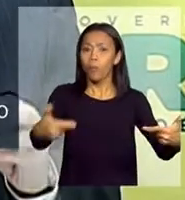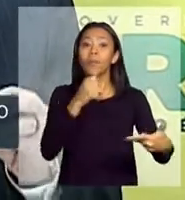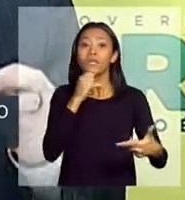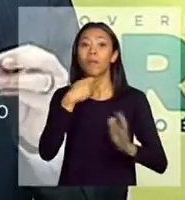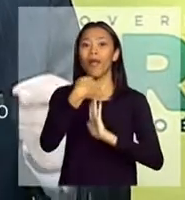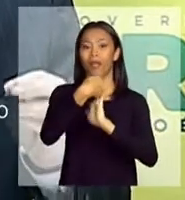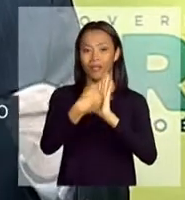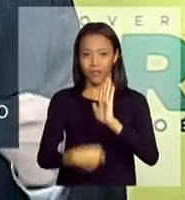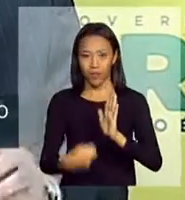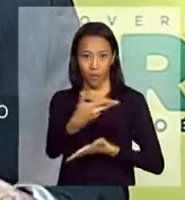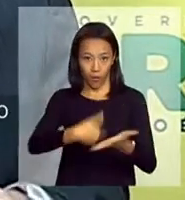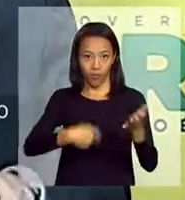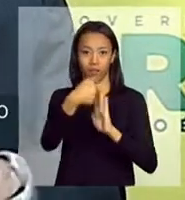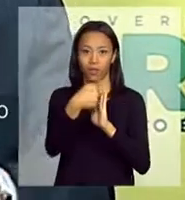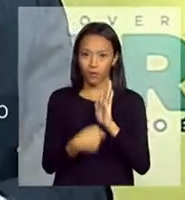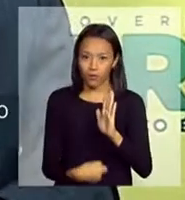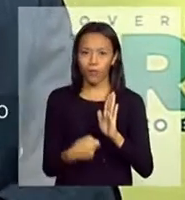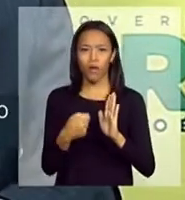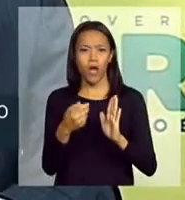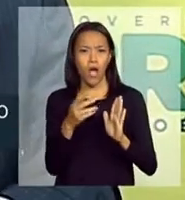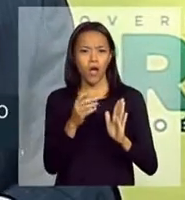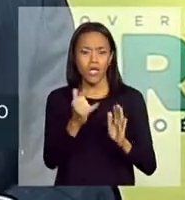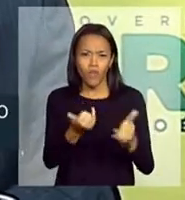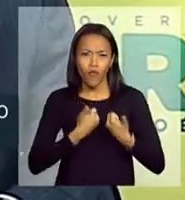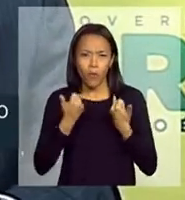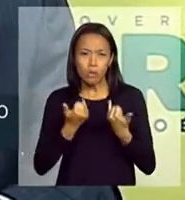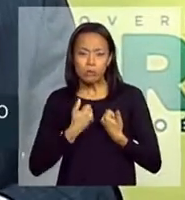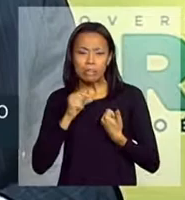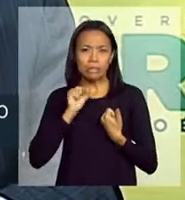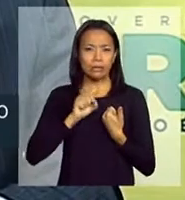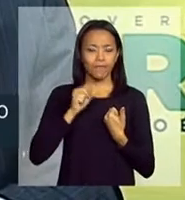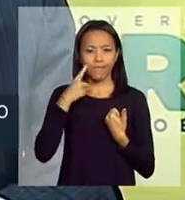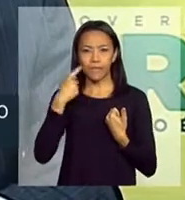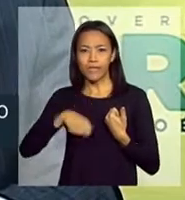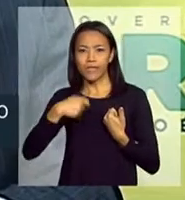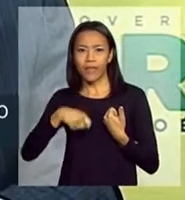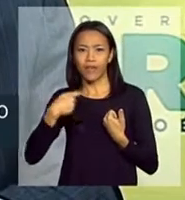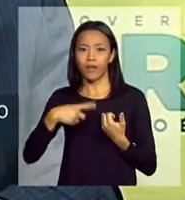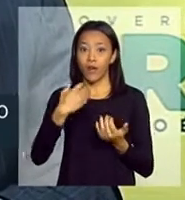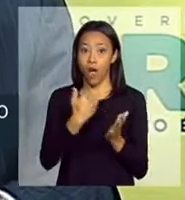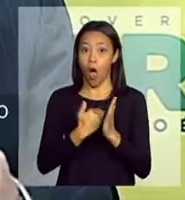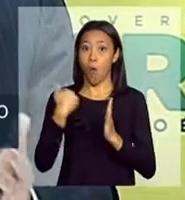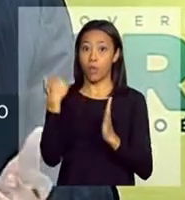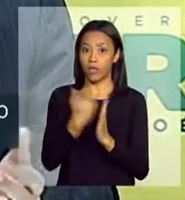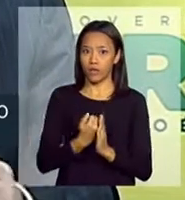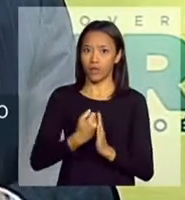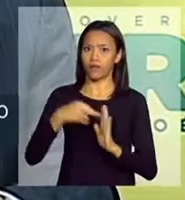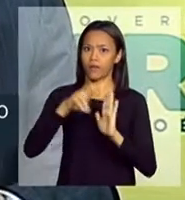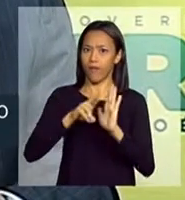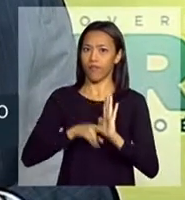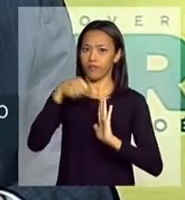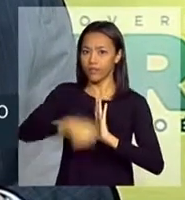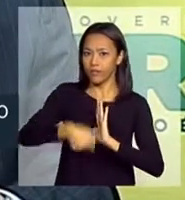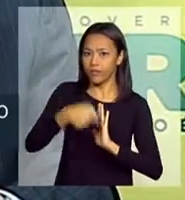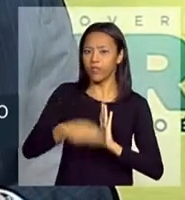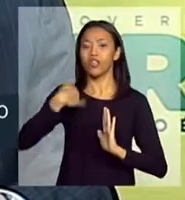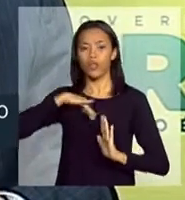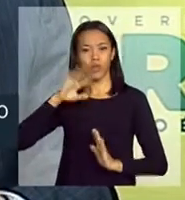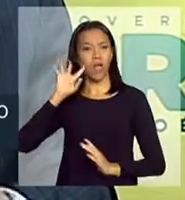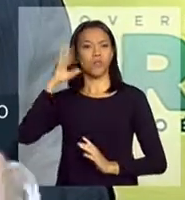às redacções apareceram alguns indicadores que pizzaria ou se aumentar a exigência e Rigor mas tomamos as providências